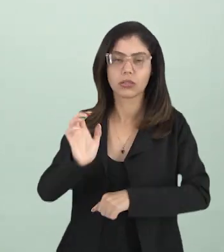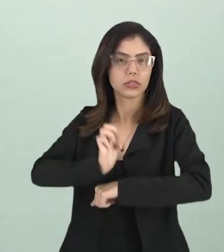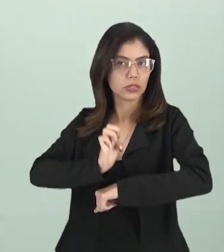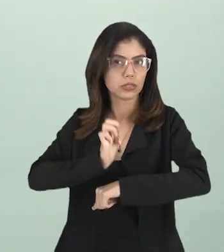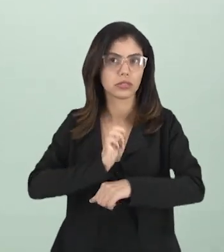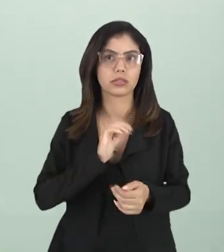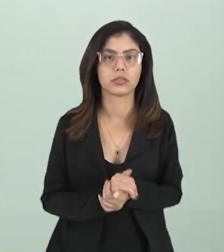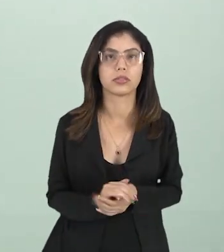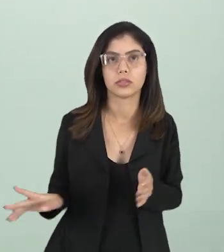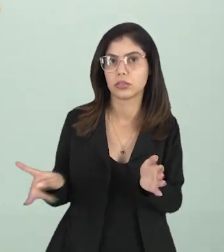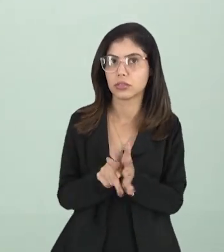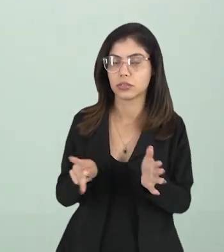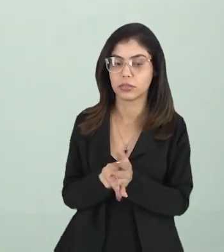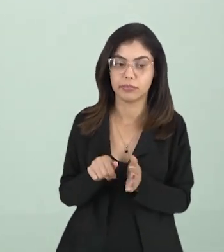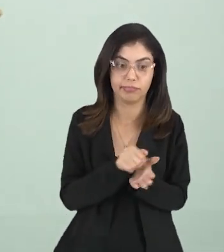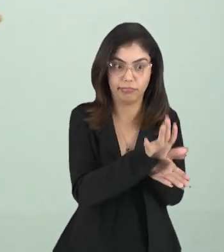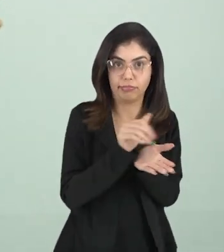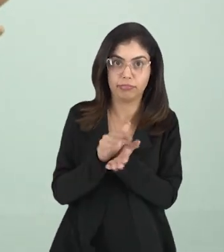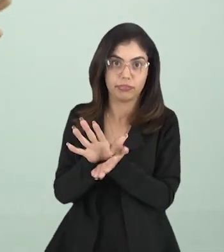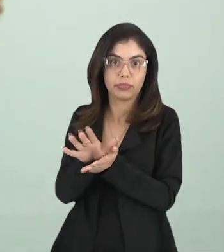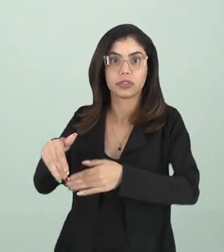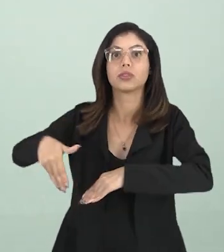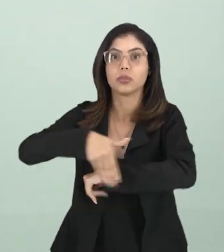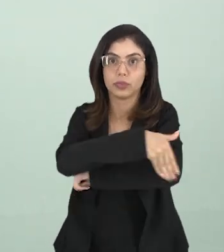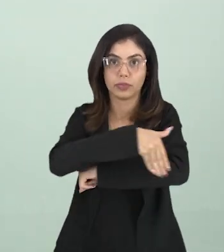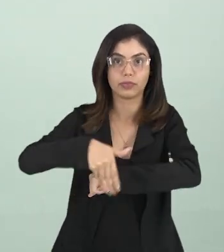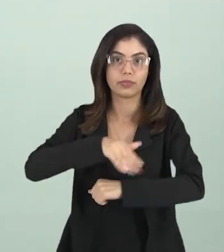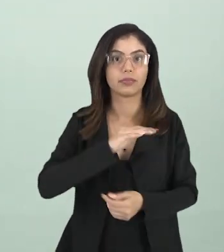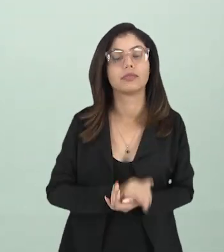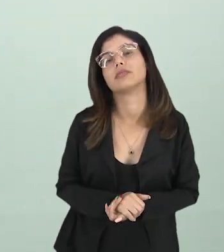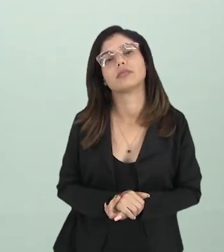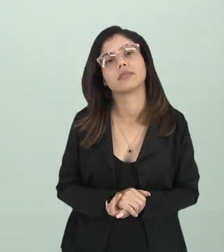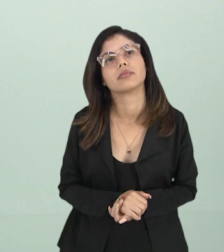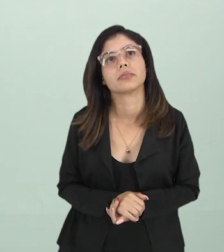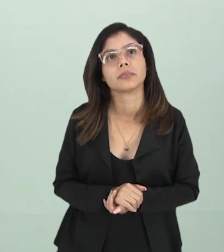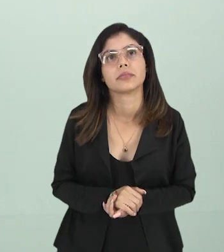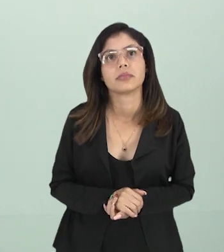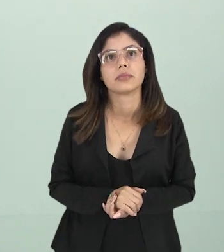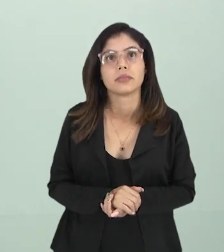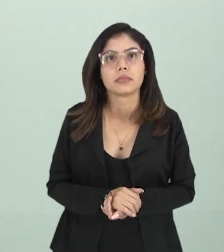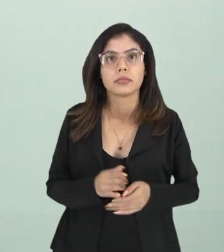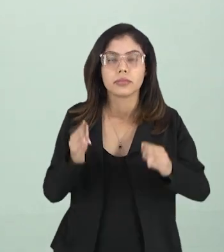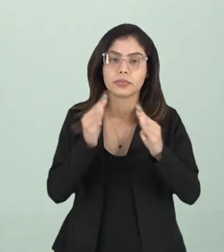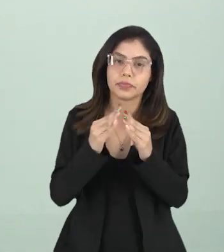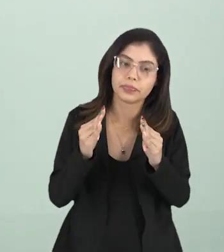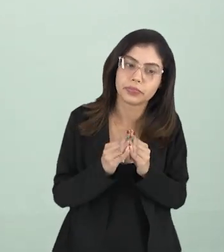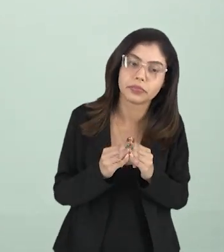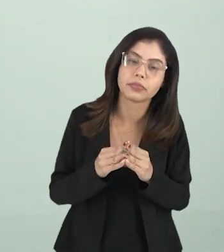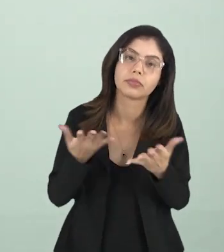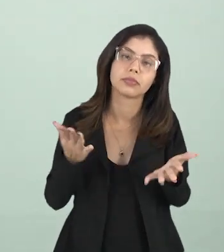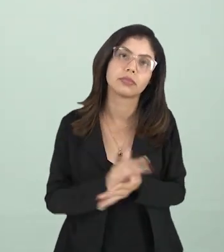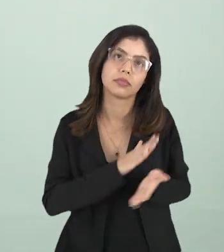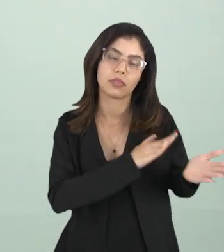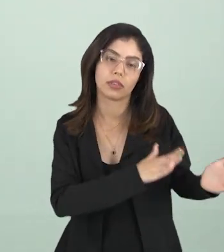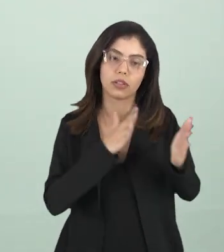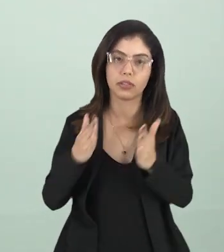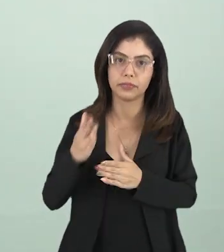foram literalmente, assim, jogadas na rua, onde é que eu tô, Então, elas foram para casarões, mas aí a partir